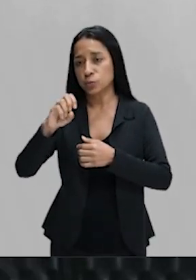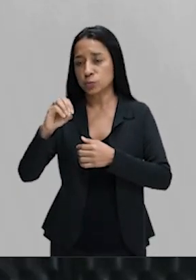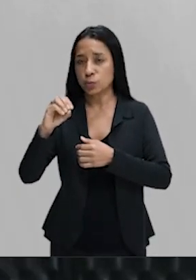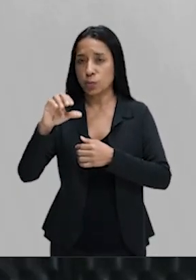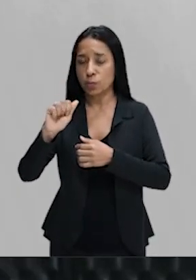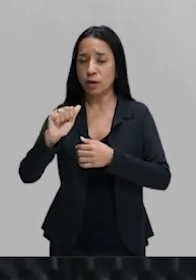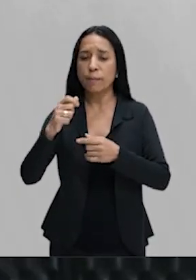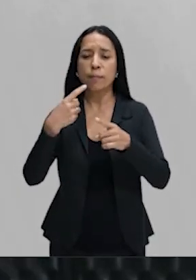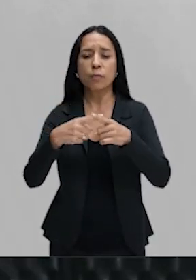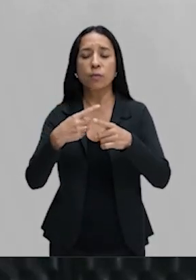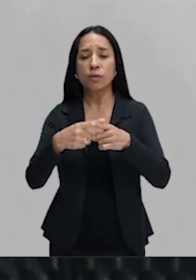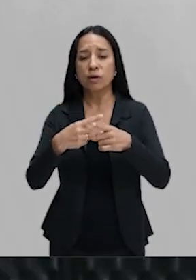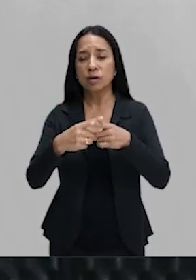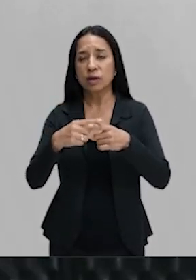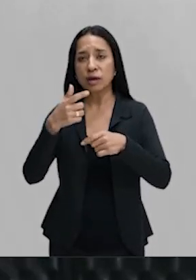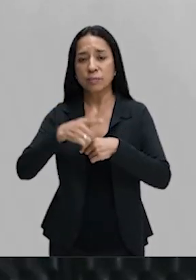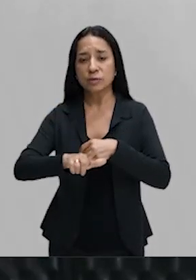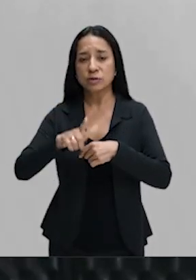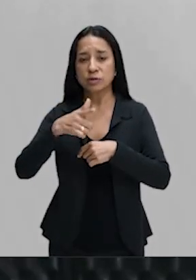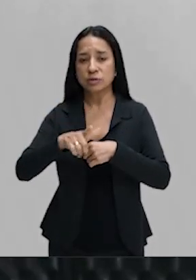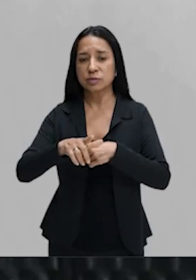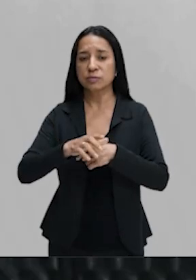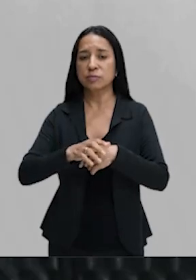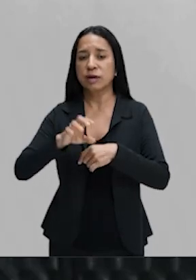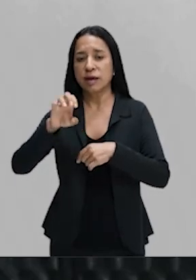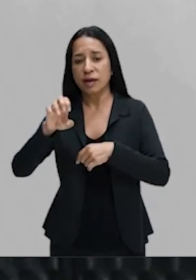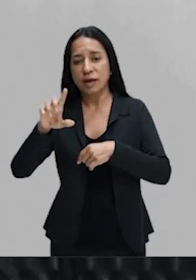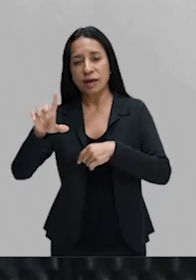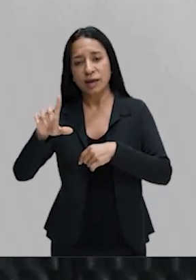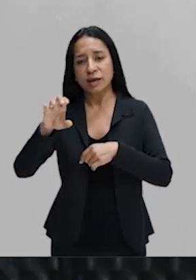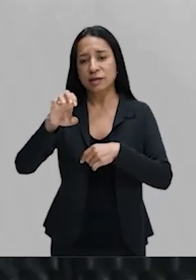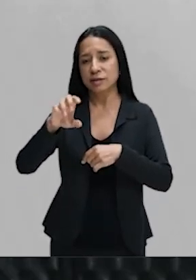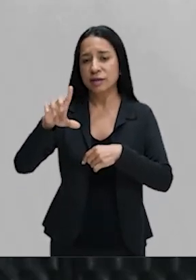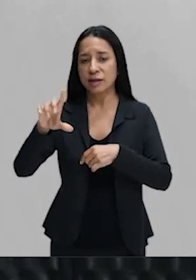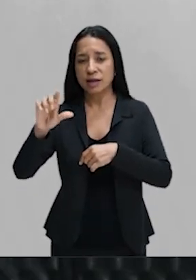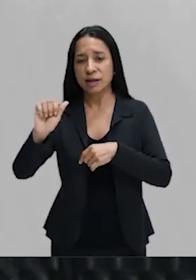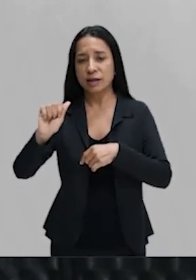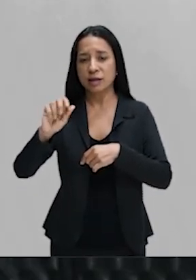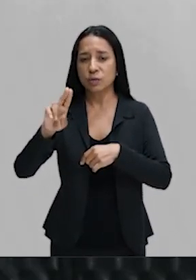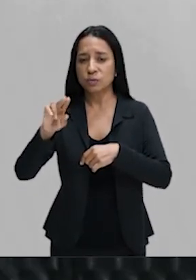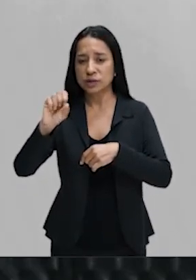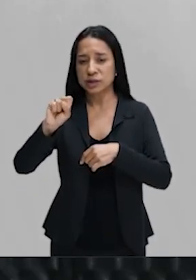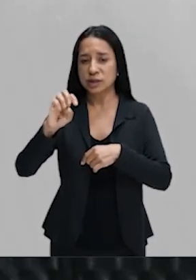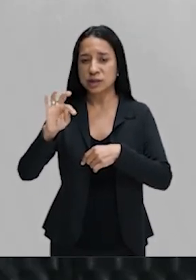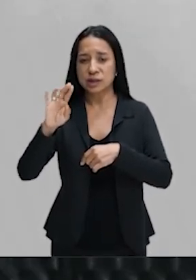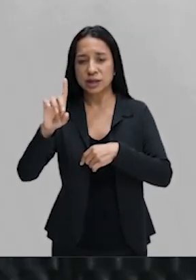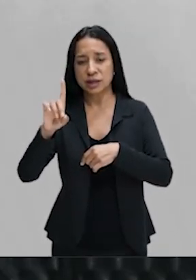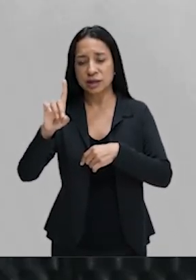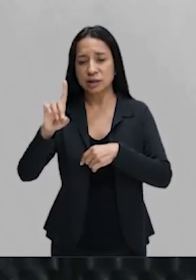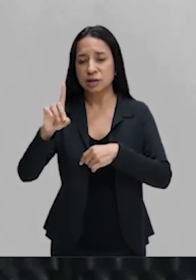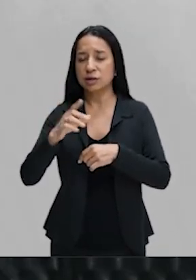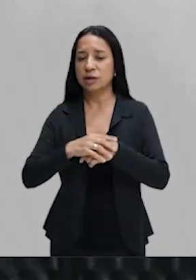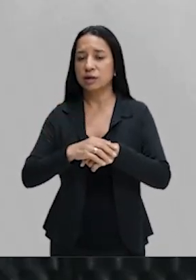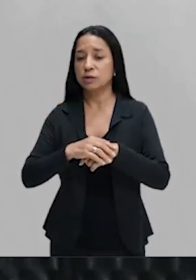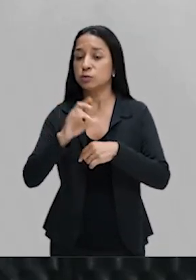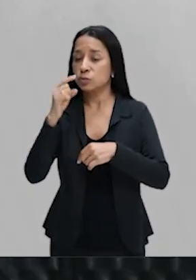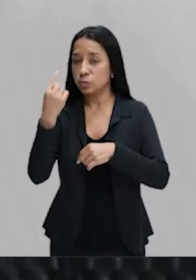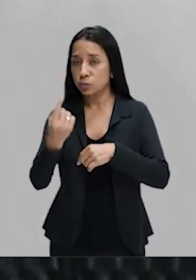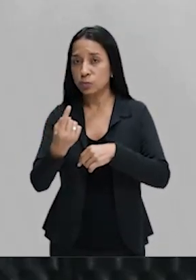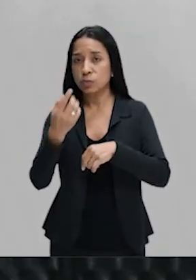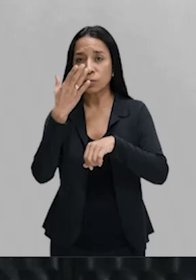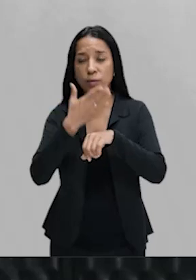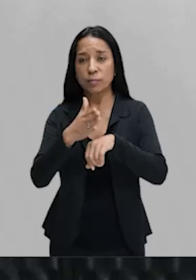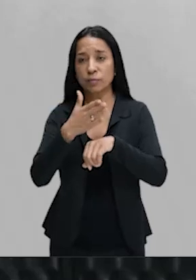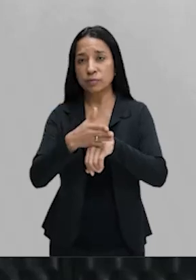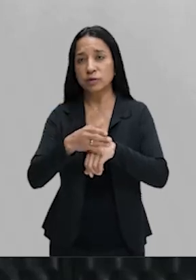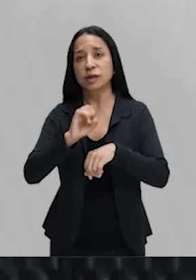dizendo isso? Para mim não estar repetindo. Ele está, ela está, você está. Eu vou só em um que é mais prático. Se vocês